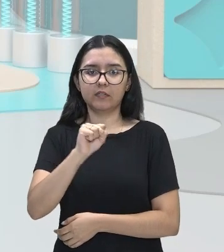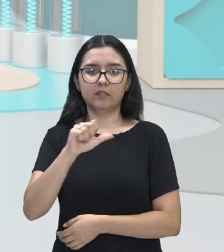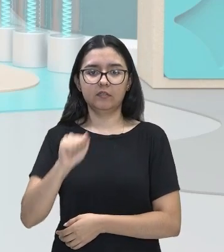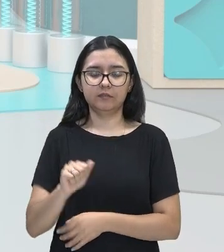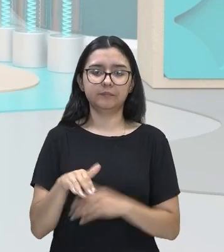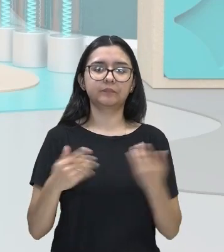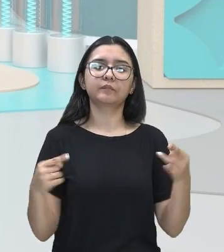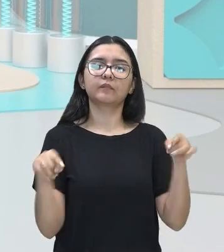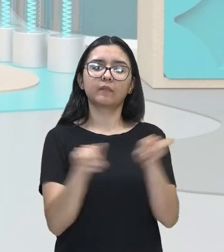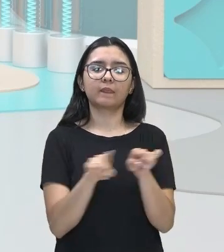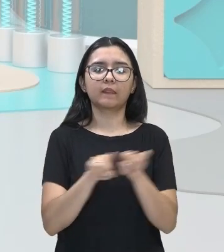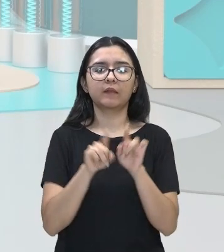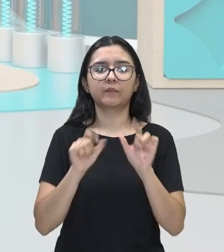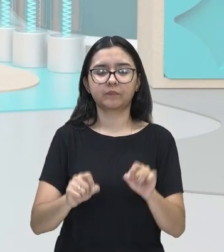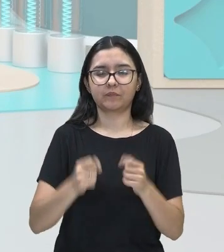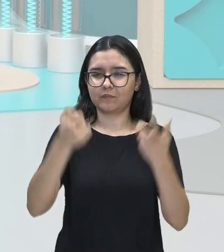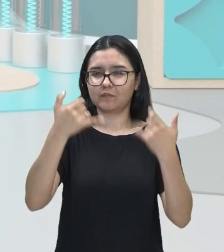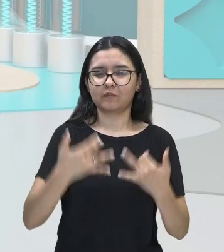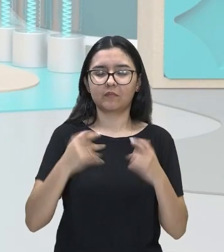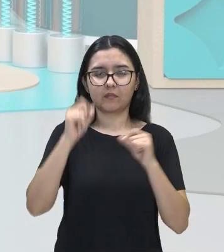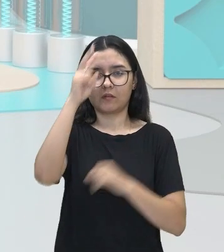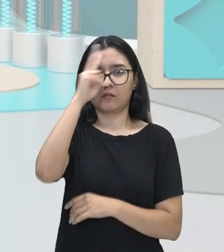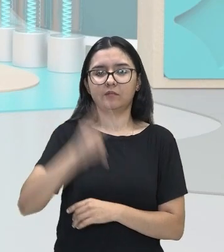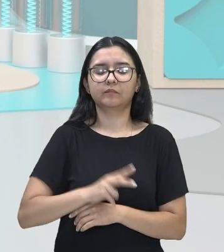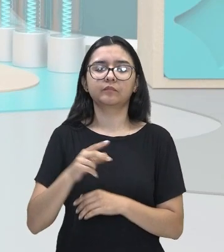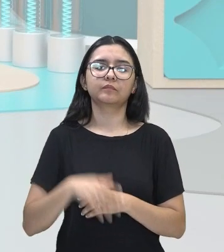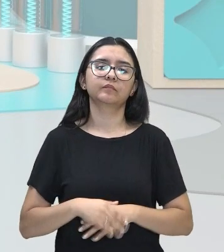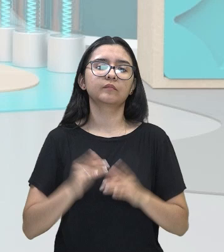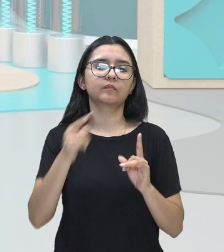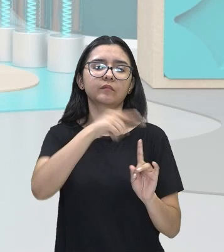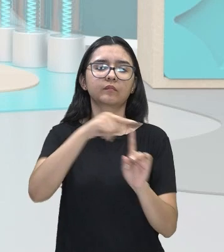A salsa, ela evoluiu aí